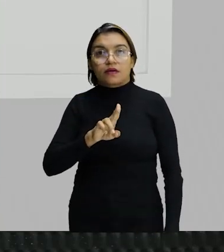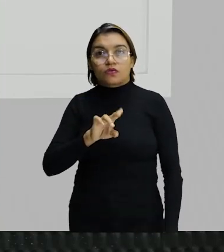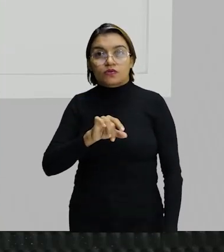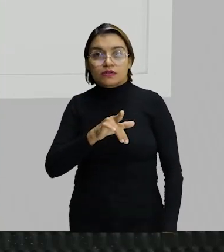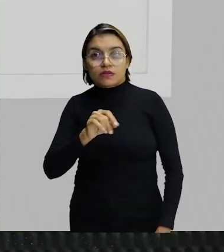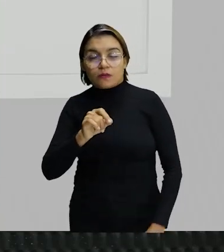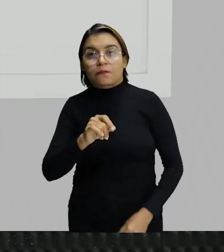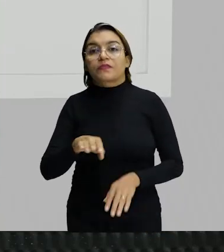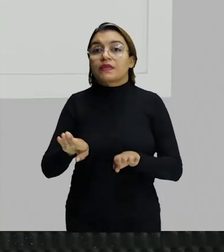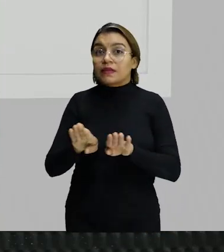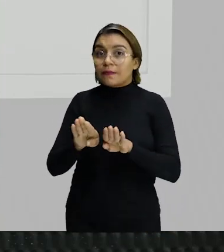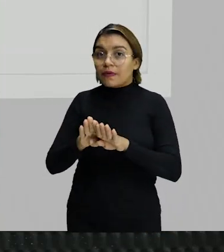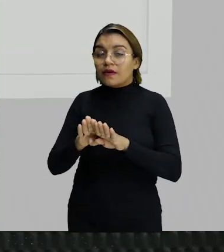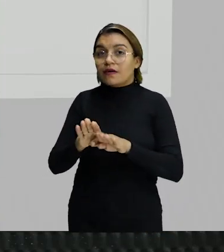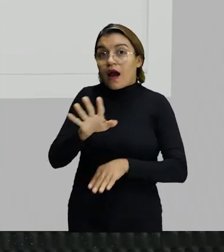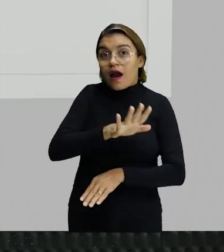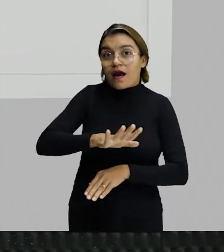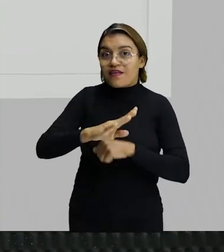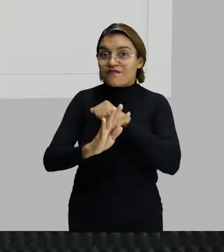da física.